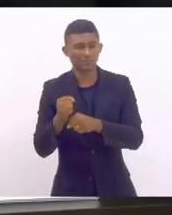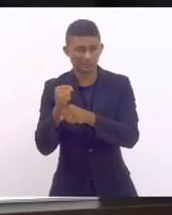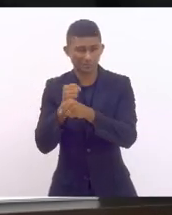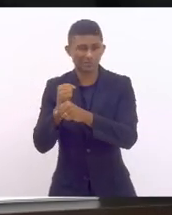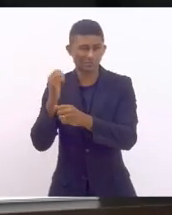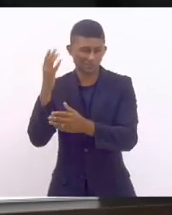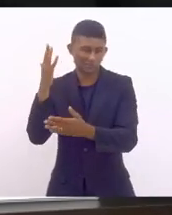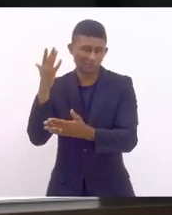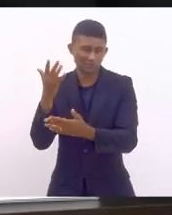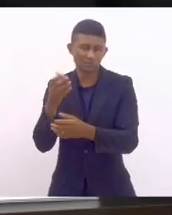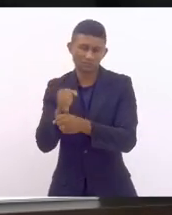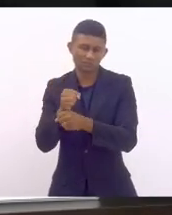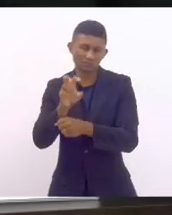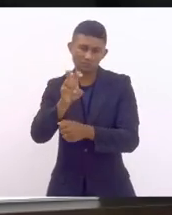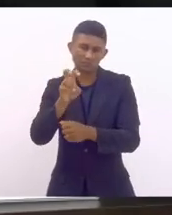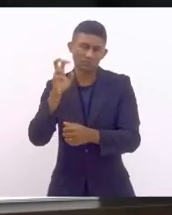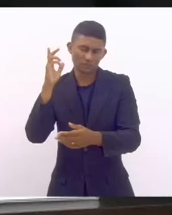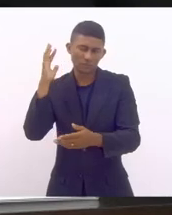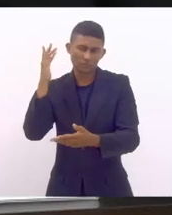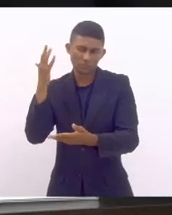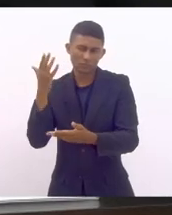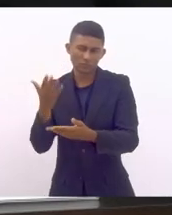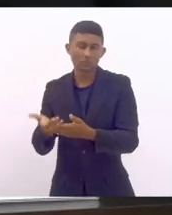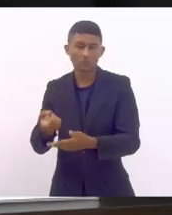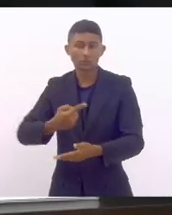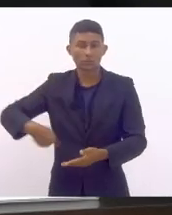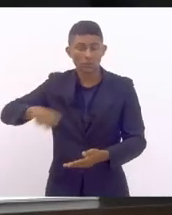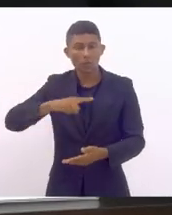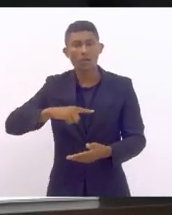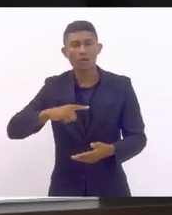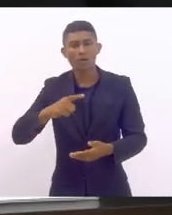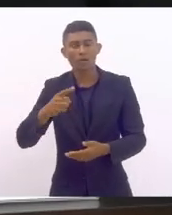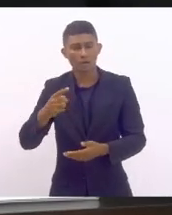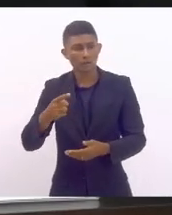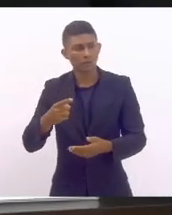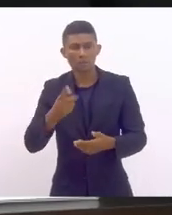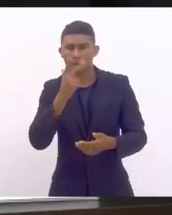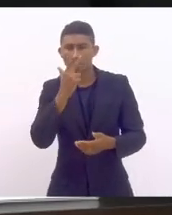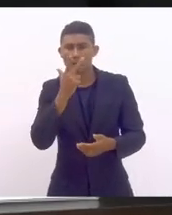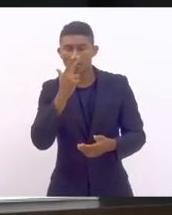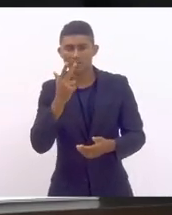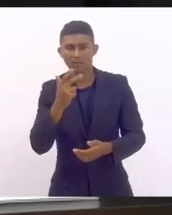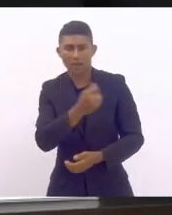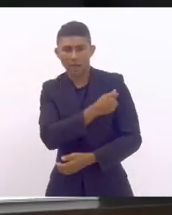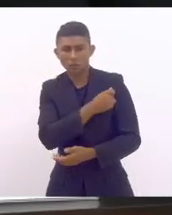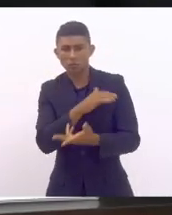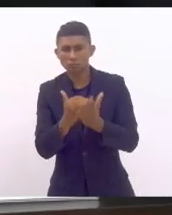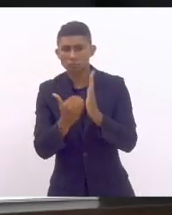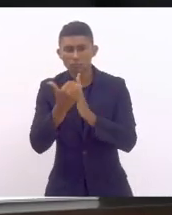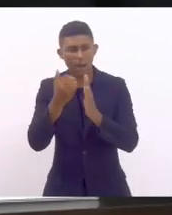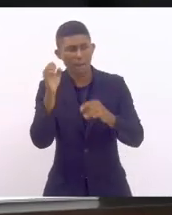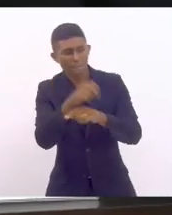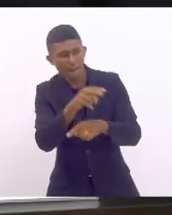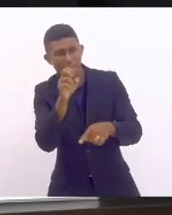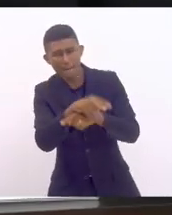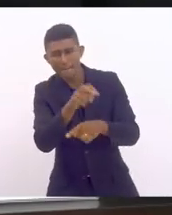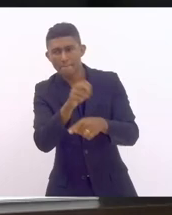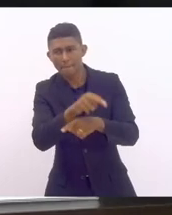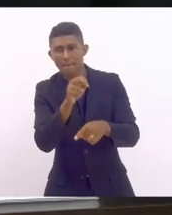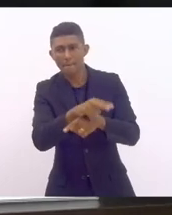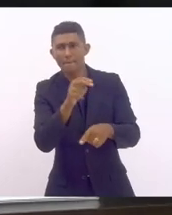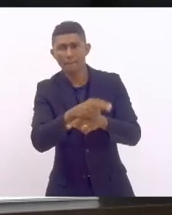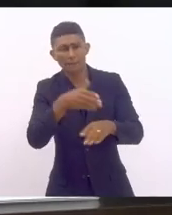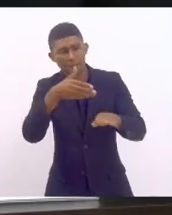principalmente dos últimos cinco anos crescemos em número presença e oferta